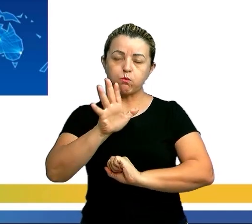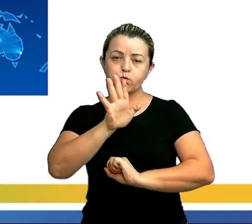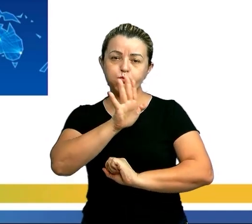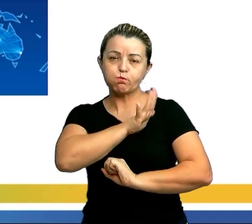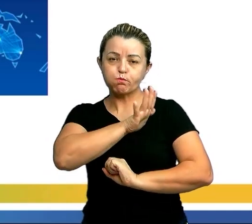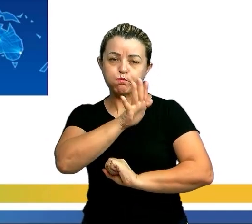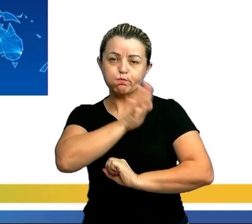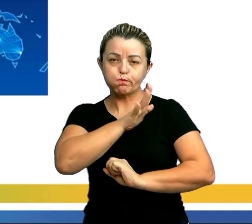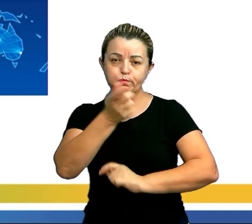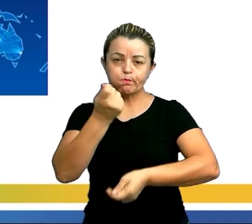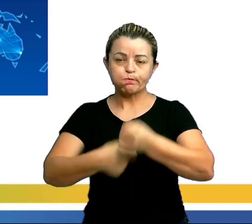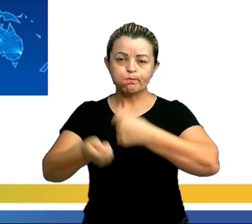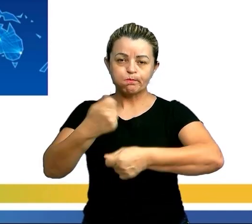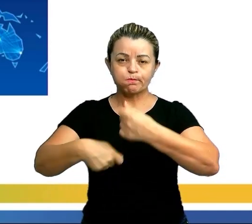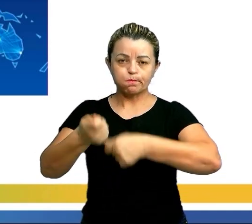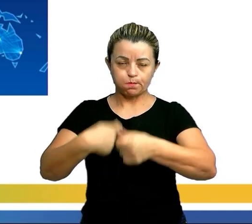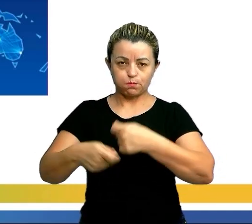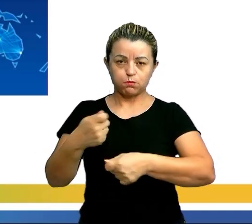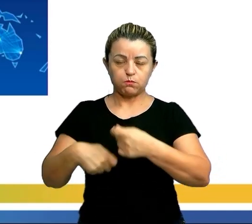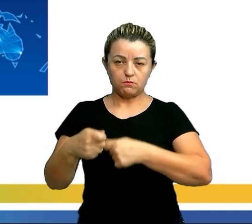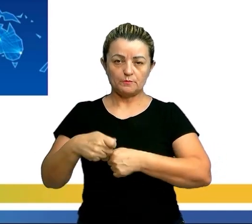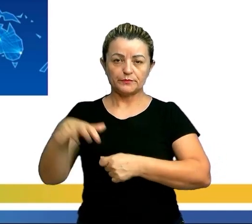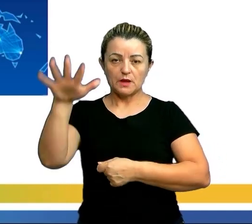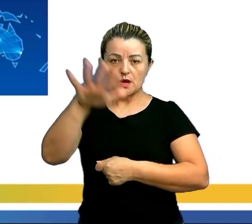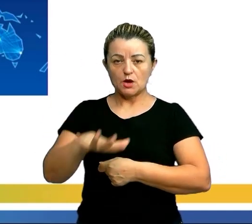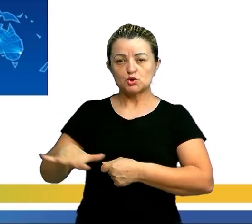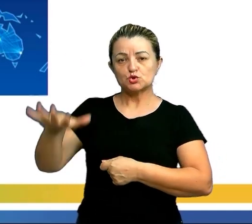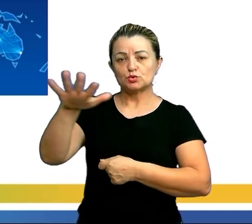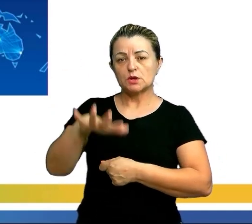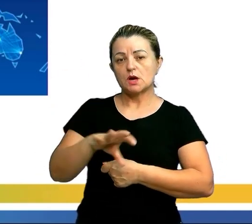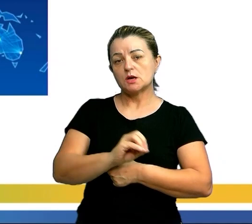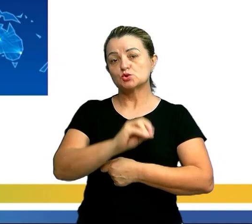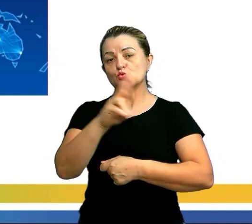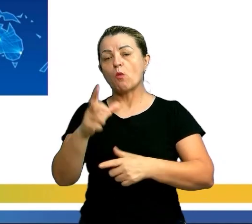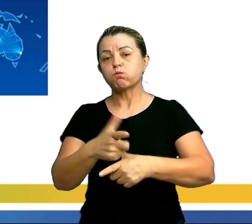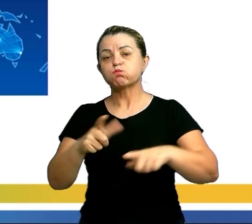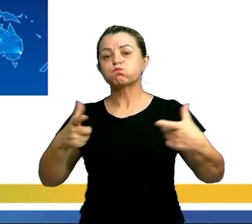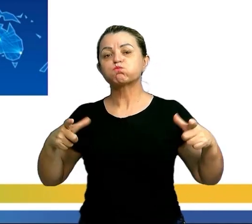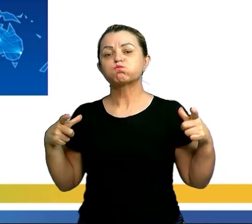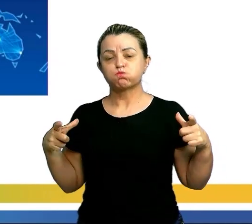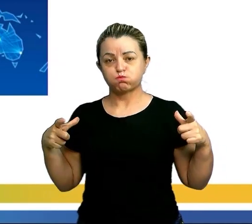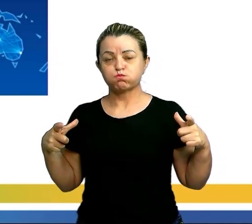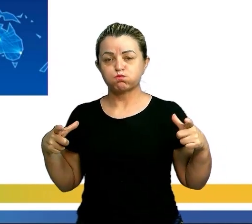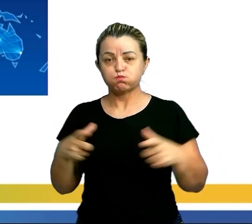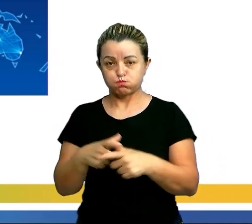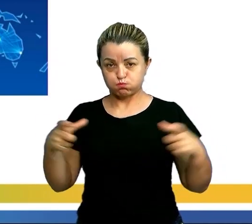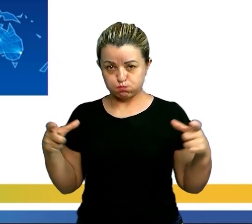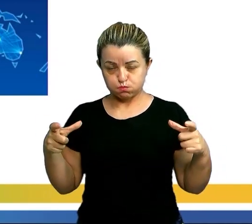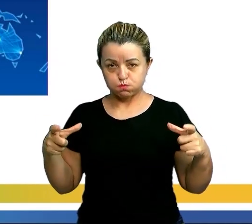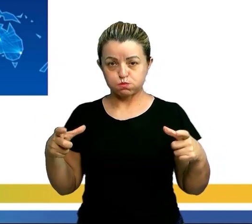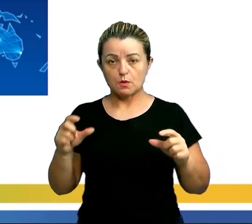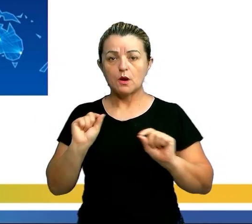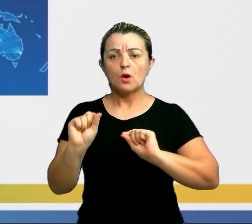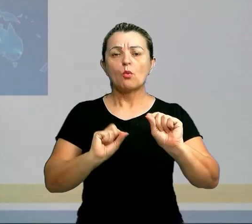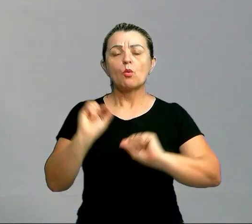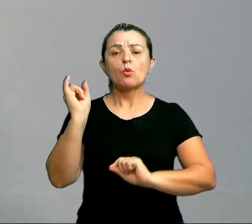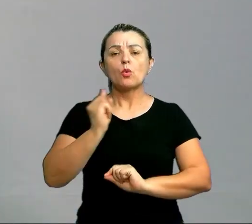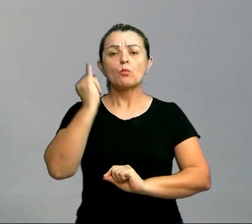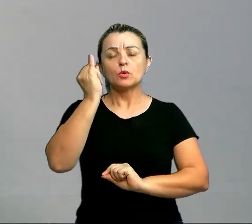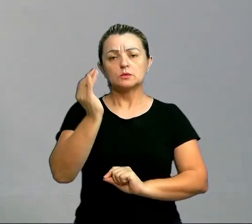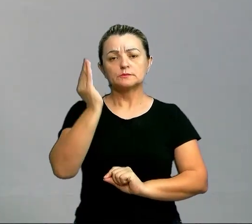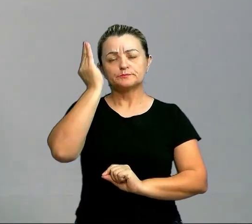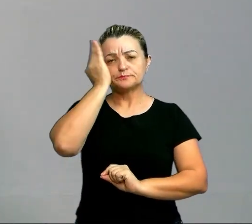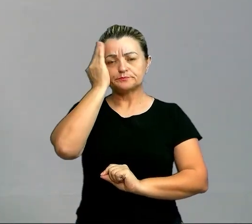trocas comerciais, sejam elas regionais ou sejam elas mais amplas. O que é importante a gente entender